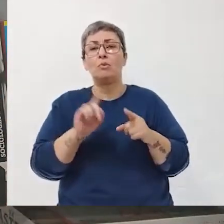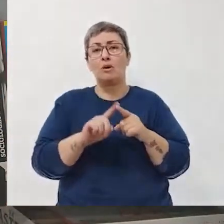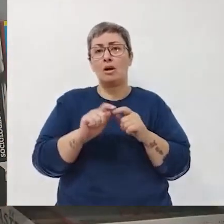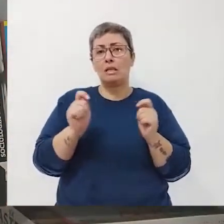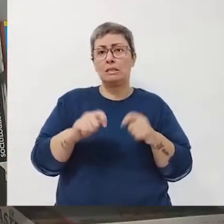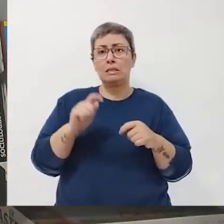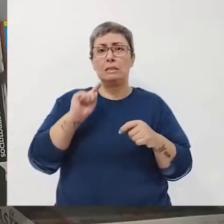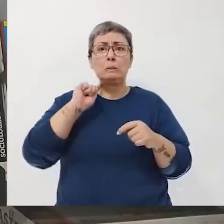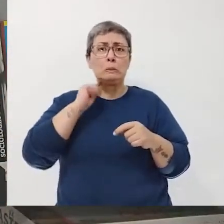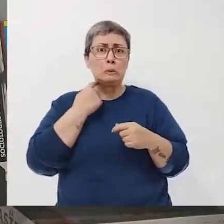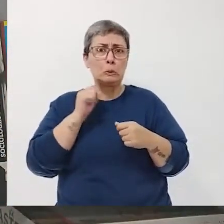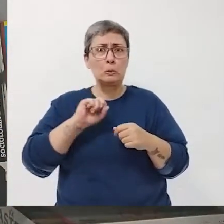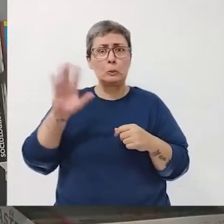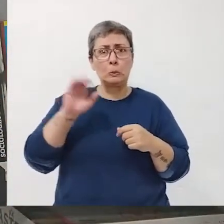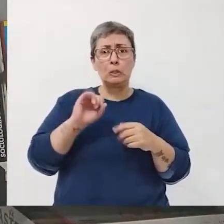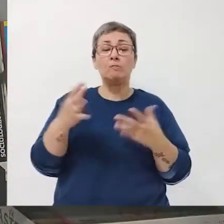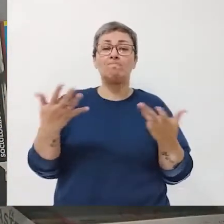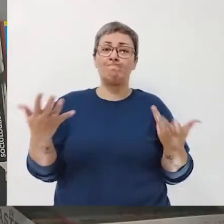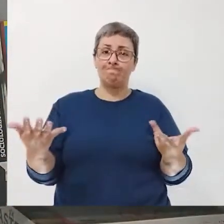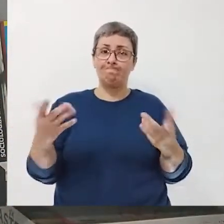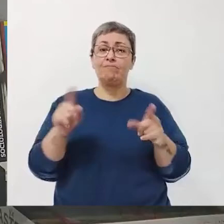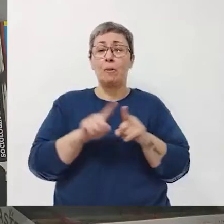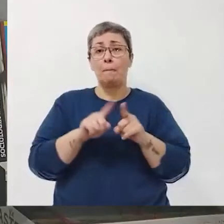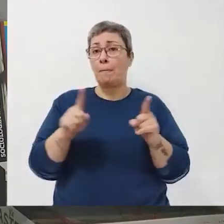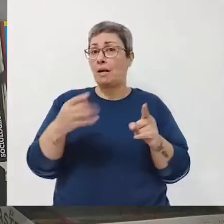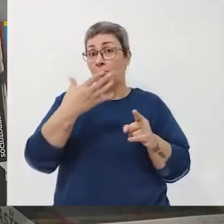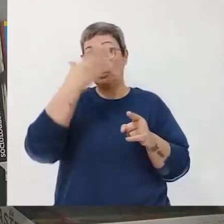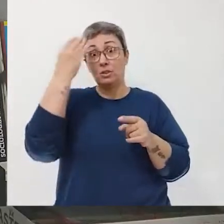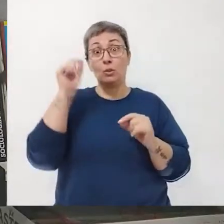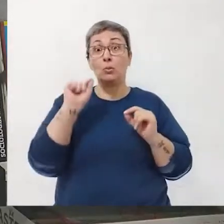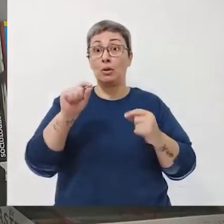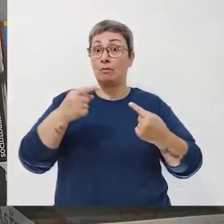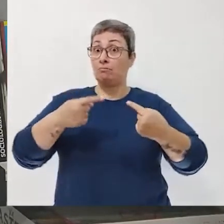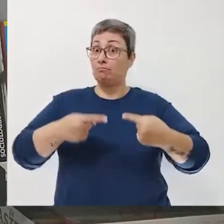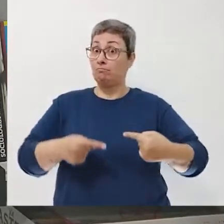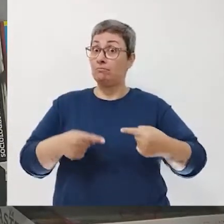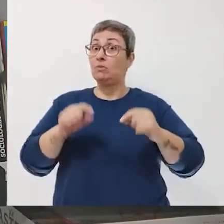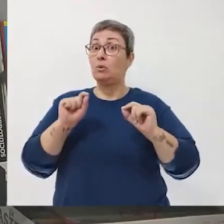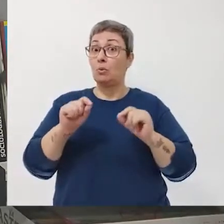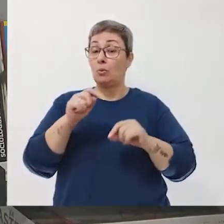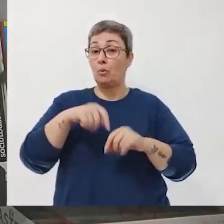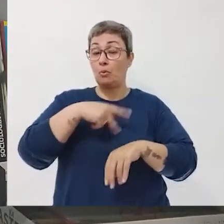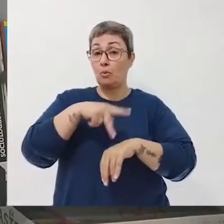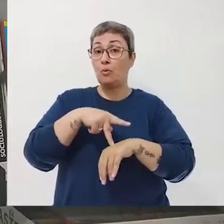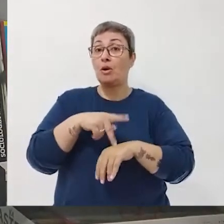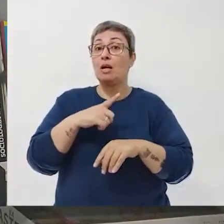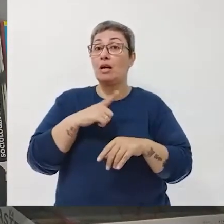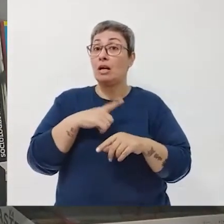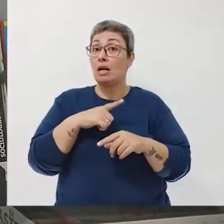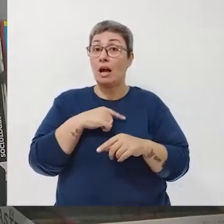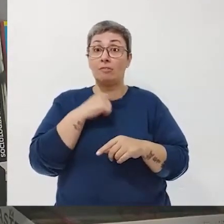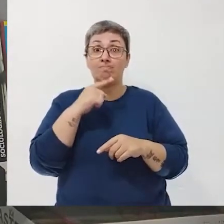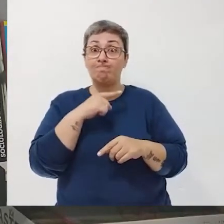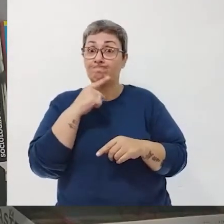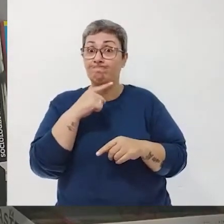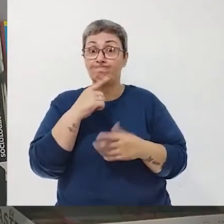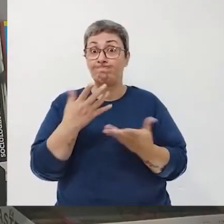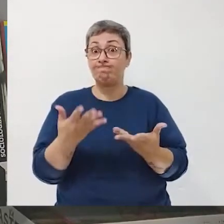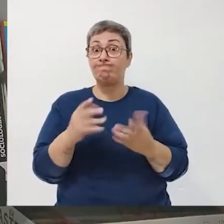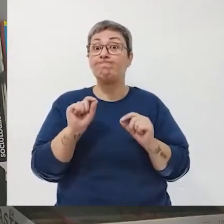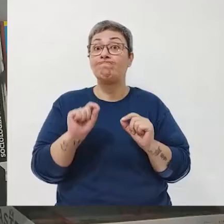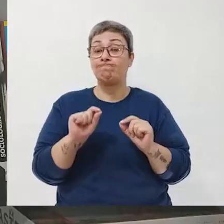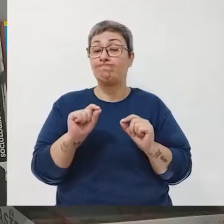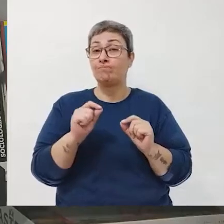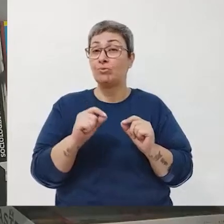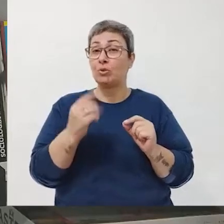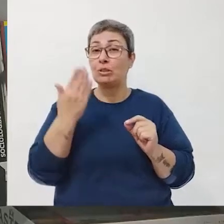muito poluentes, né, na verdade. Mas a gente não vai esquecer de um outro desafio também que o nosso país ainda não alcançou. Acho